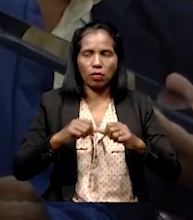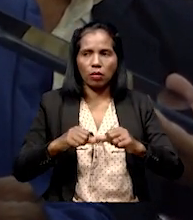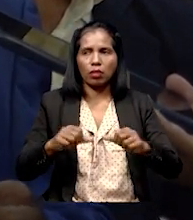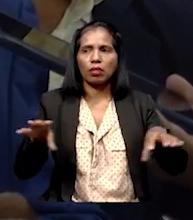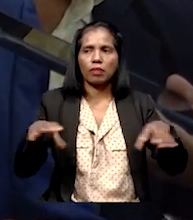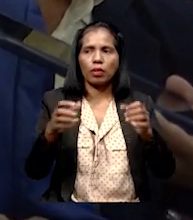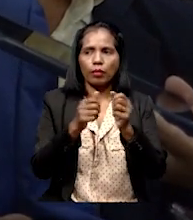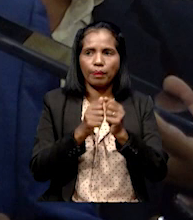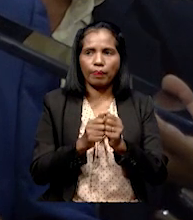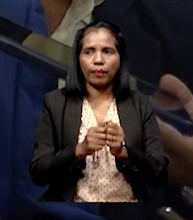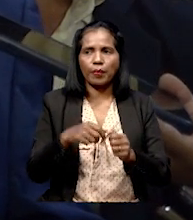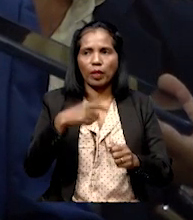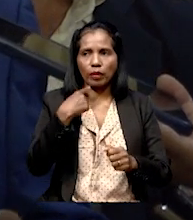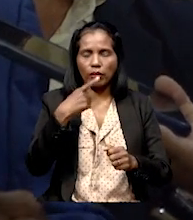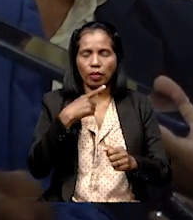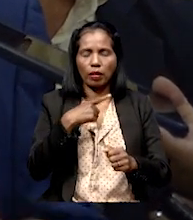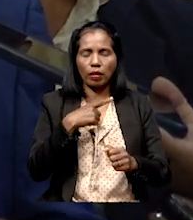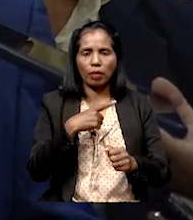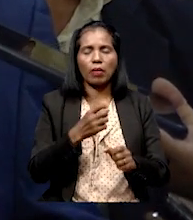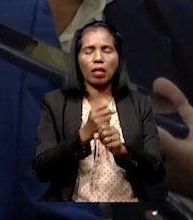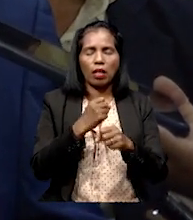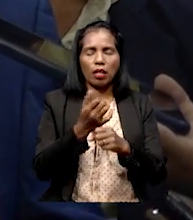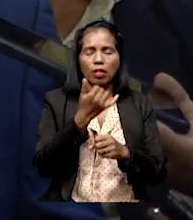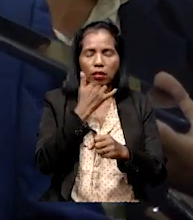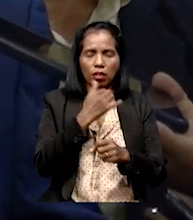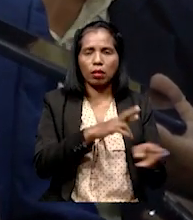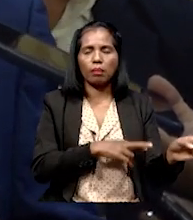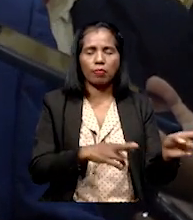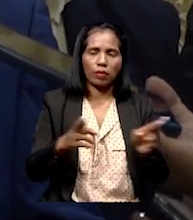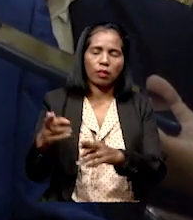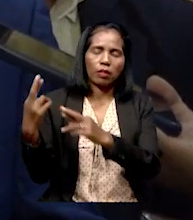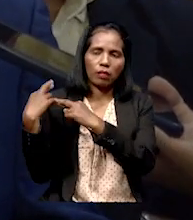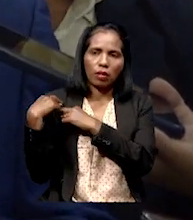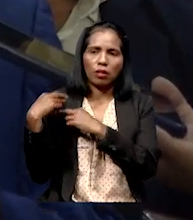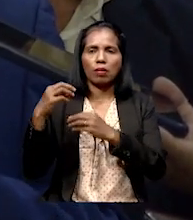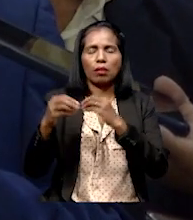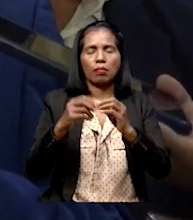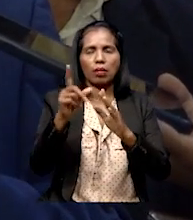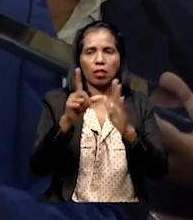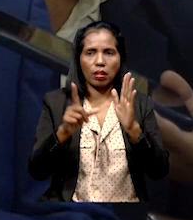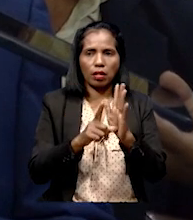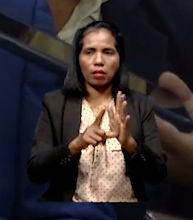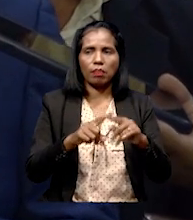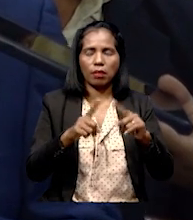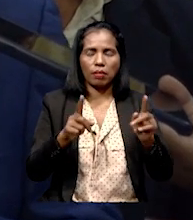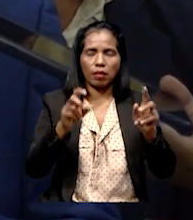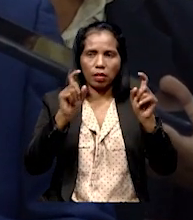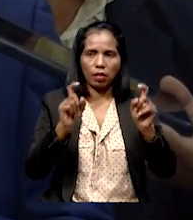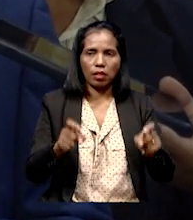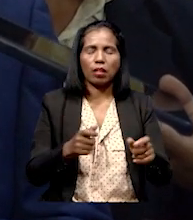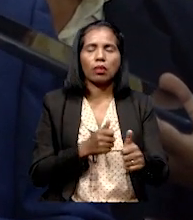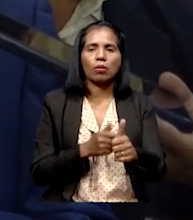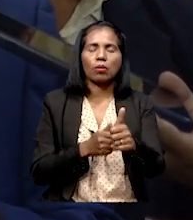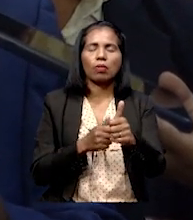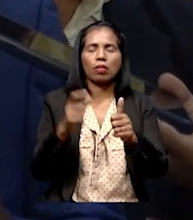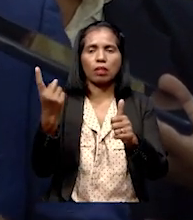Colabora, e se maka comete irregularidade, é pronto para responsável perante a lei. Mas tem que cumprir na fati e